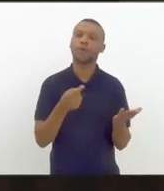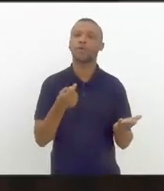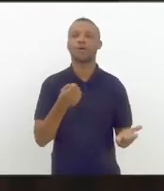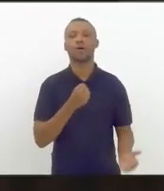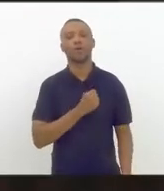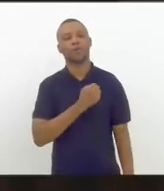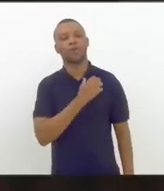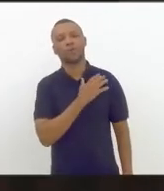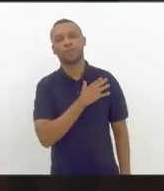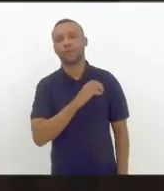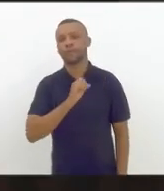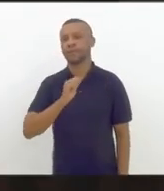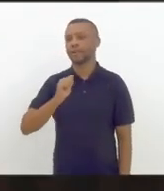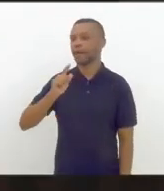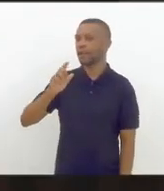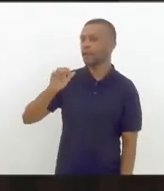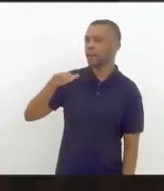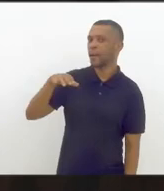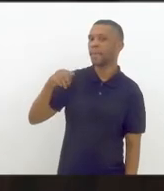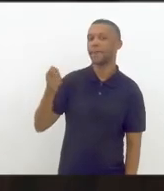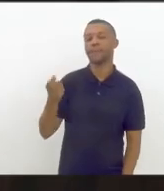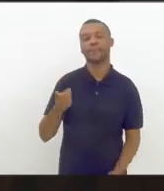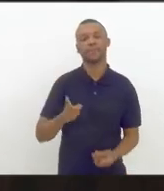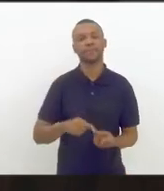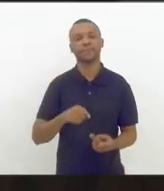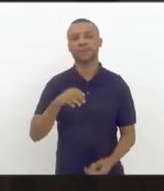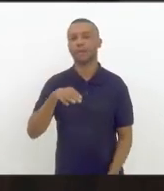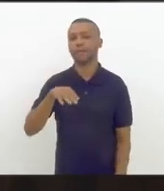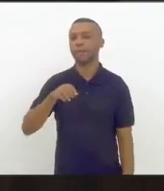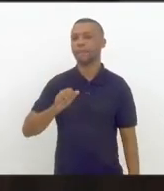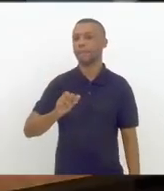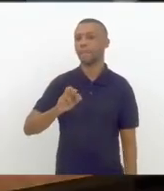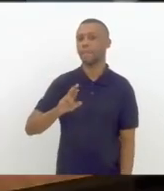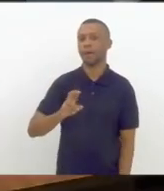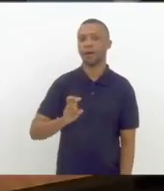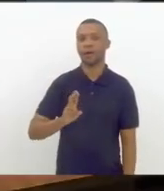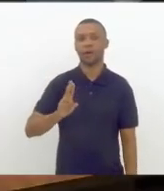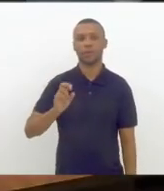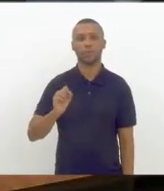Valdo Ceasa, Marcos Miller,